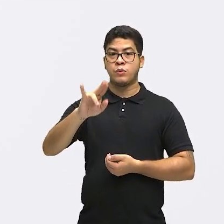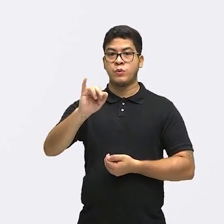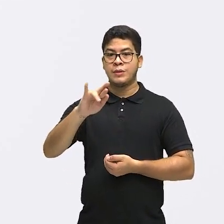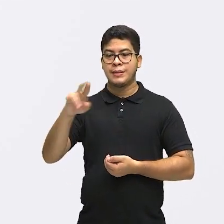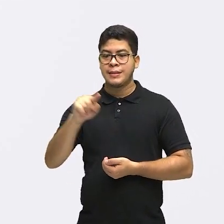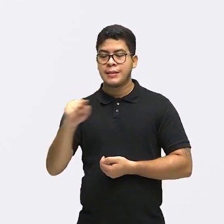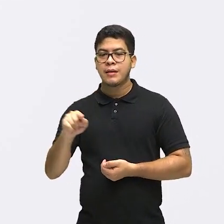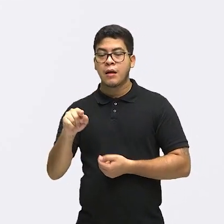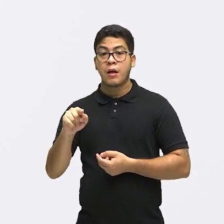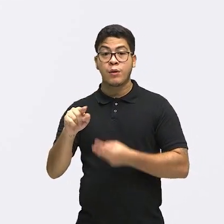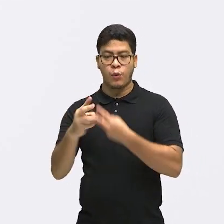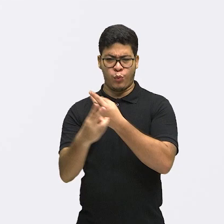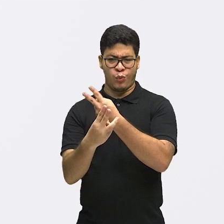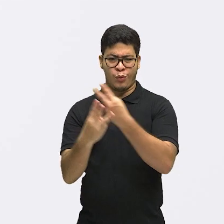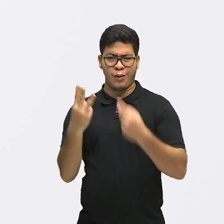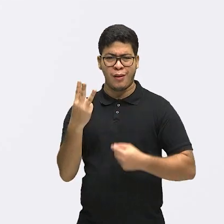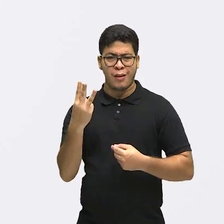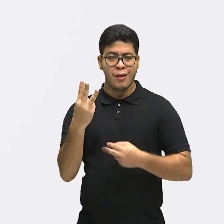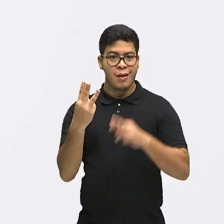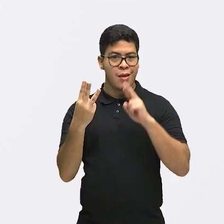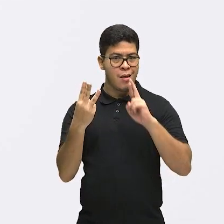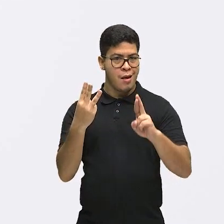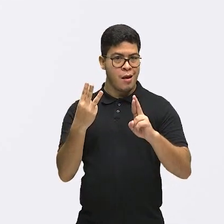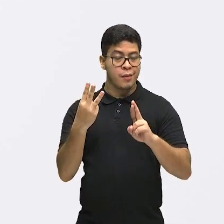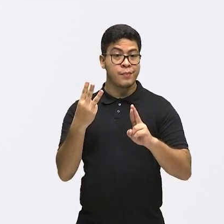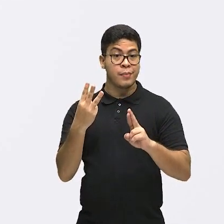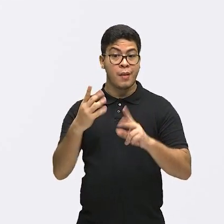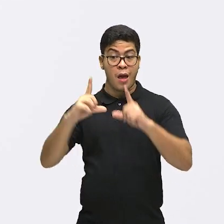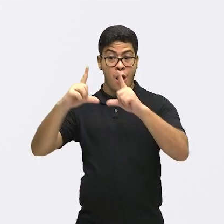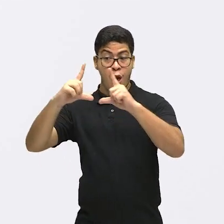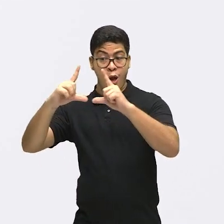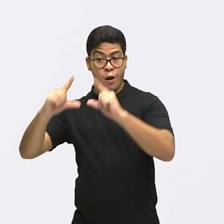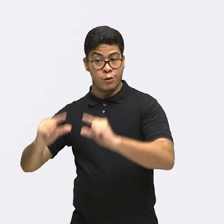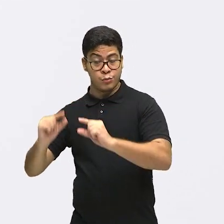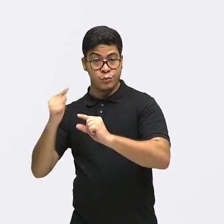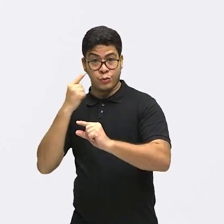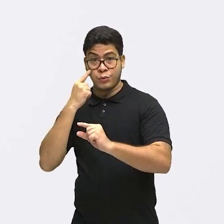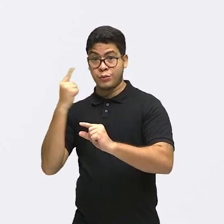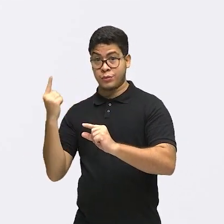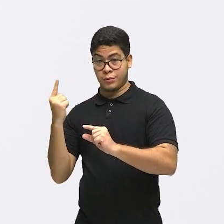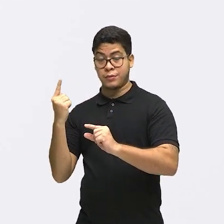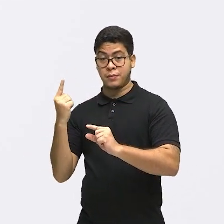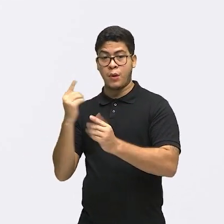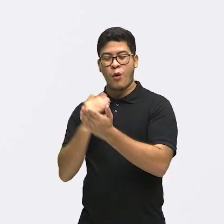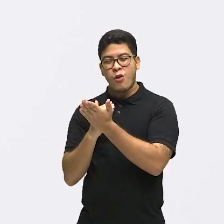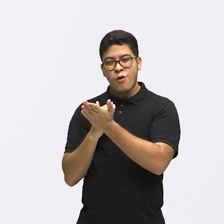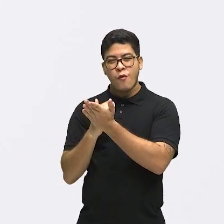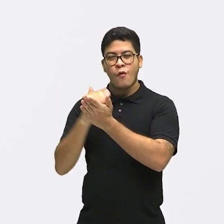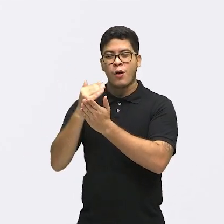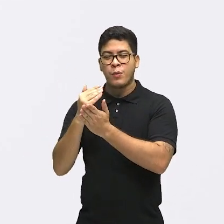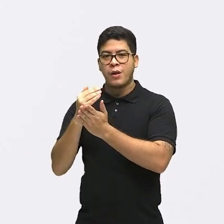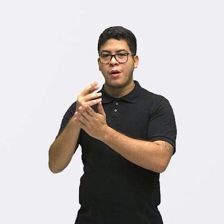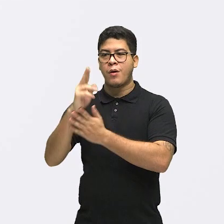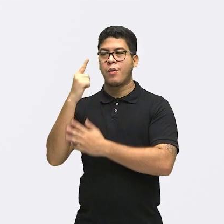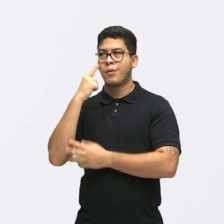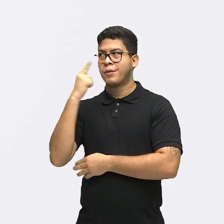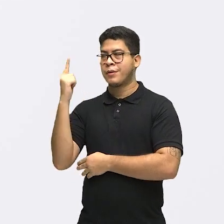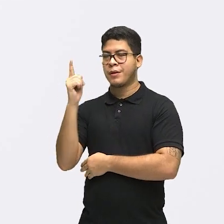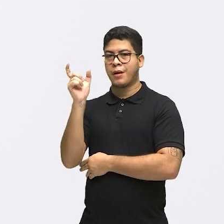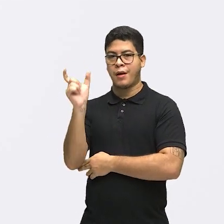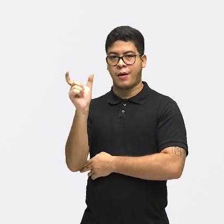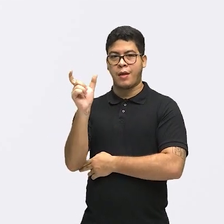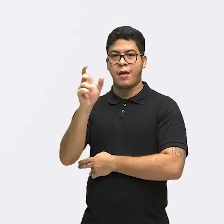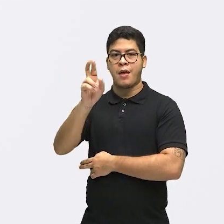R's, que é reduzir, reutilizar e reciclar. Vamos começar pelo reduzir. O que significa o